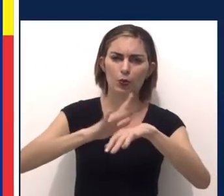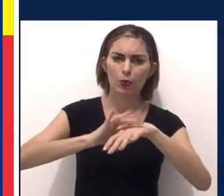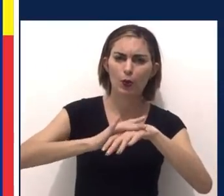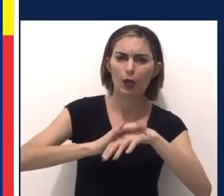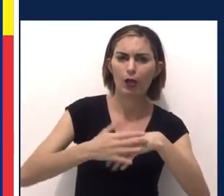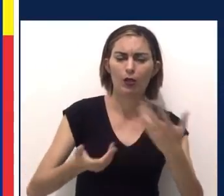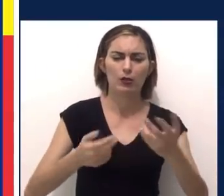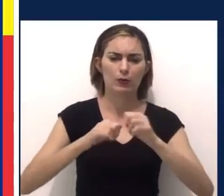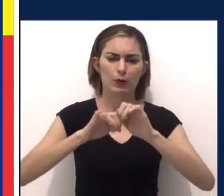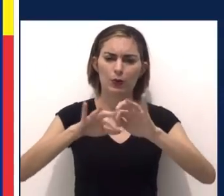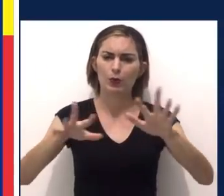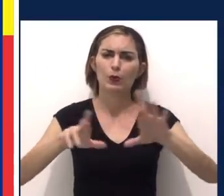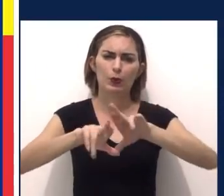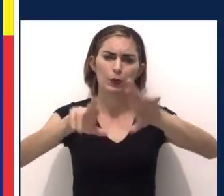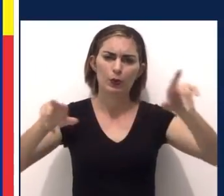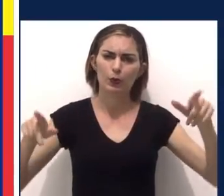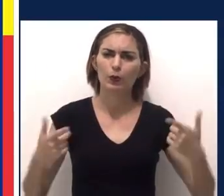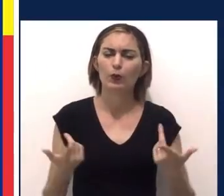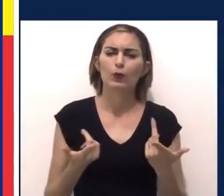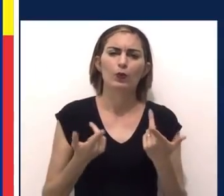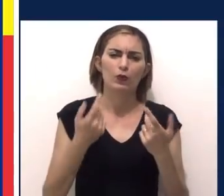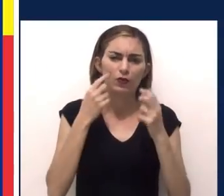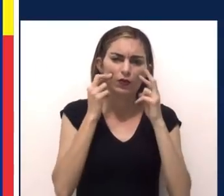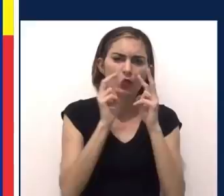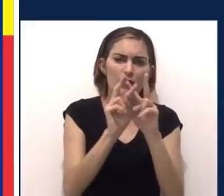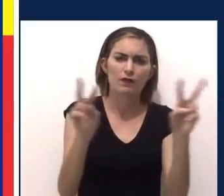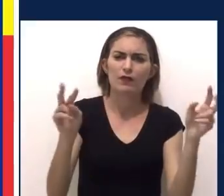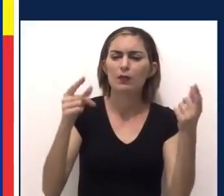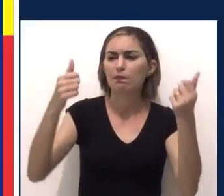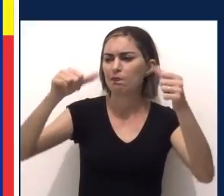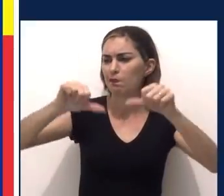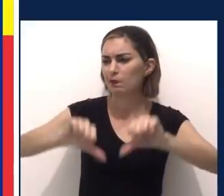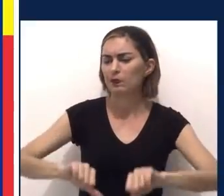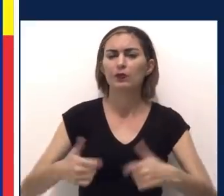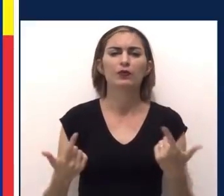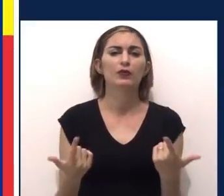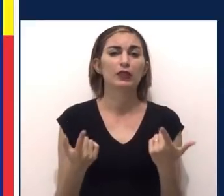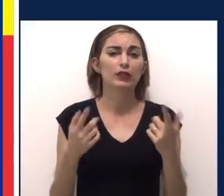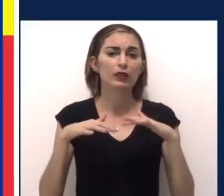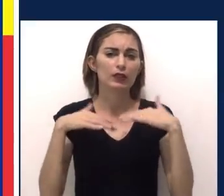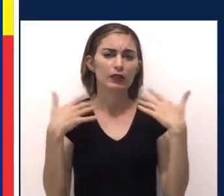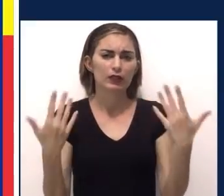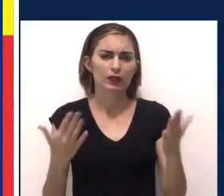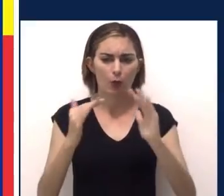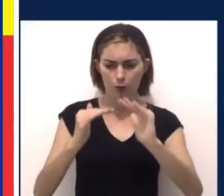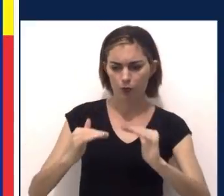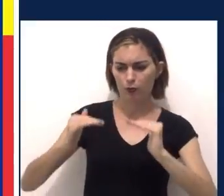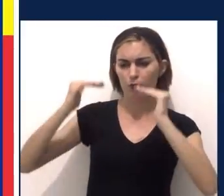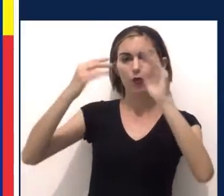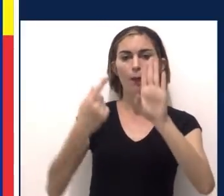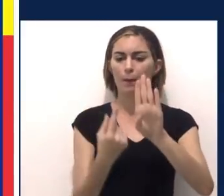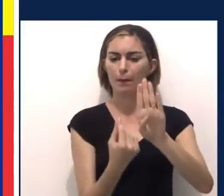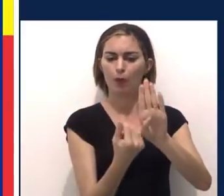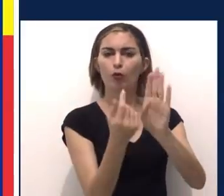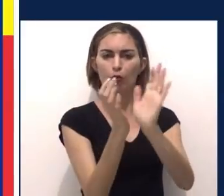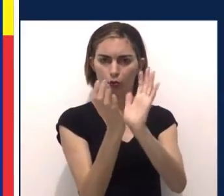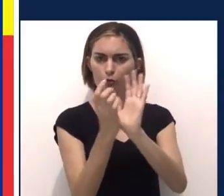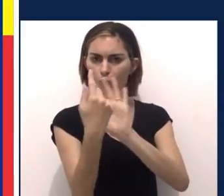epidemias. Então, você vai ter, na realidade, crises. Então, ascensão da